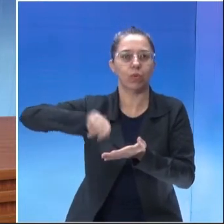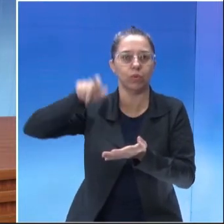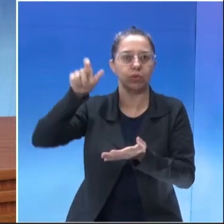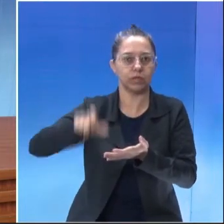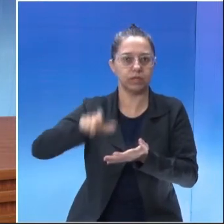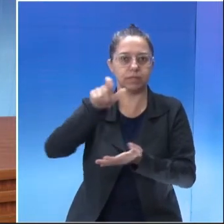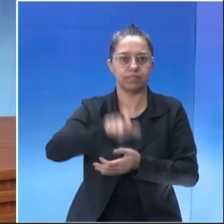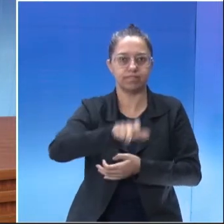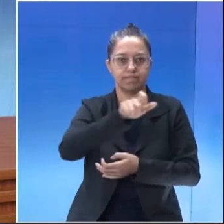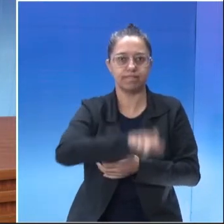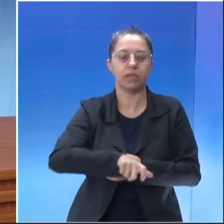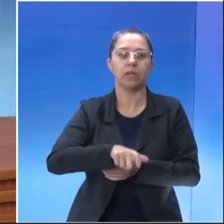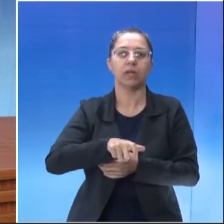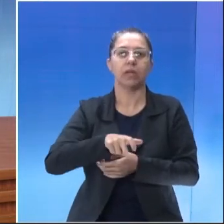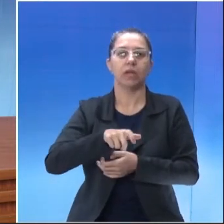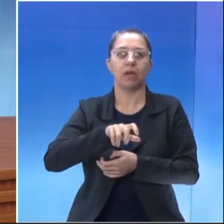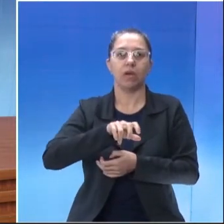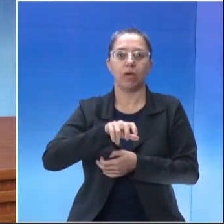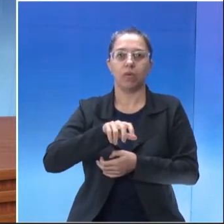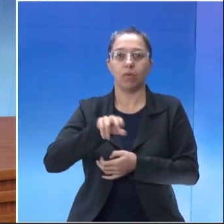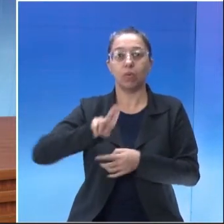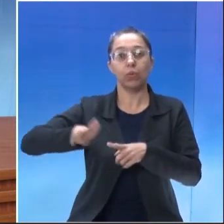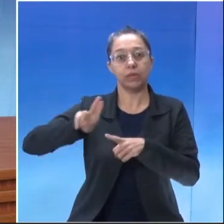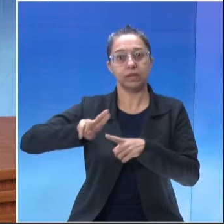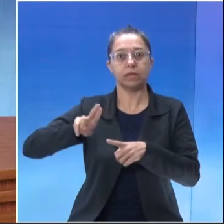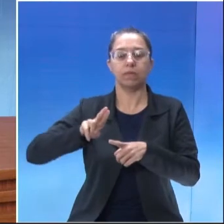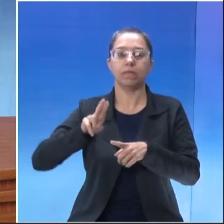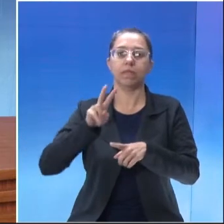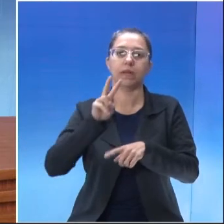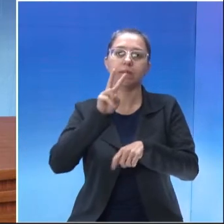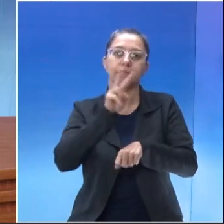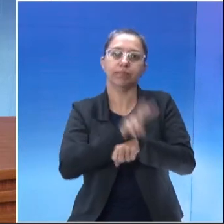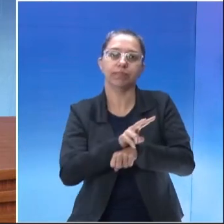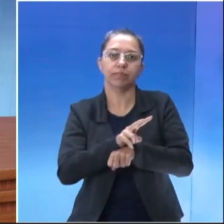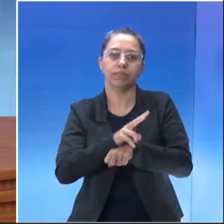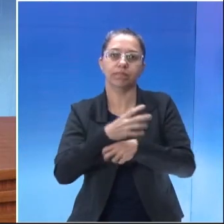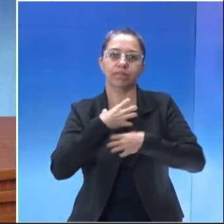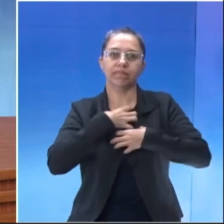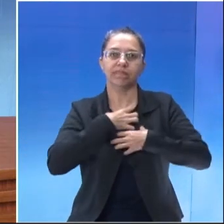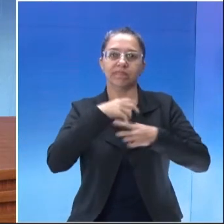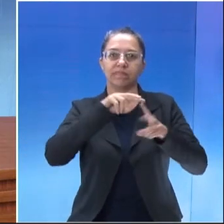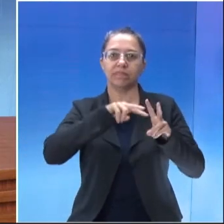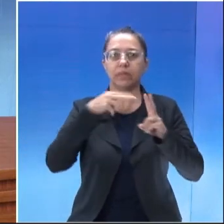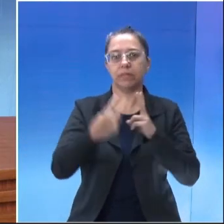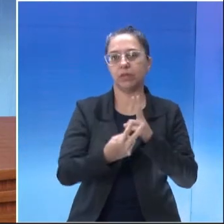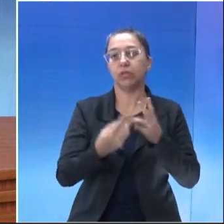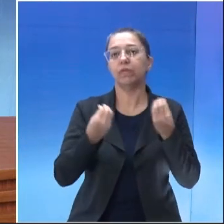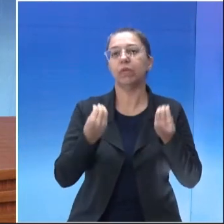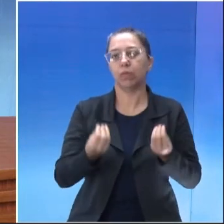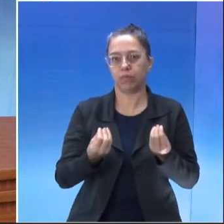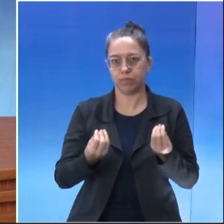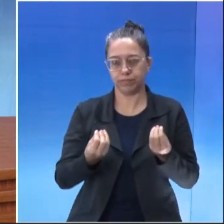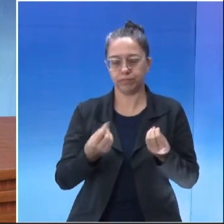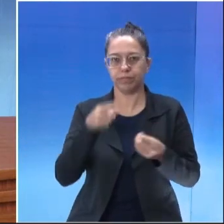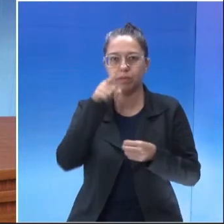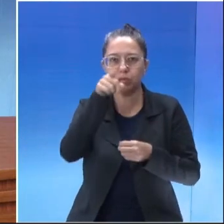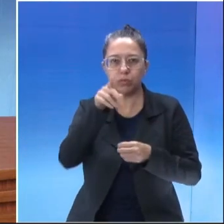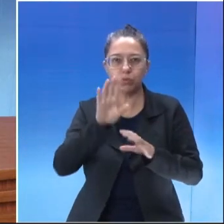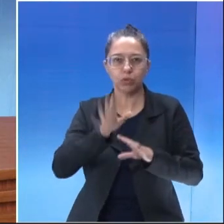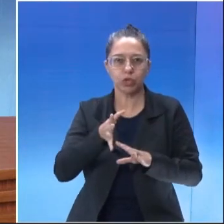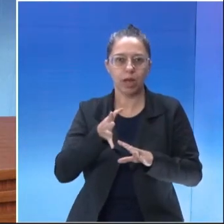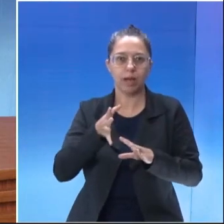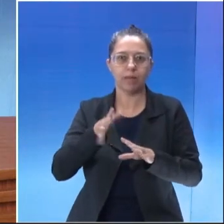defender o seu ponto de vista? E o qual que você pode se identificar também para escrever lá o seu texto, para você já levar